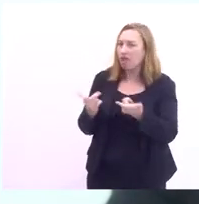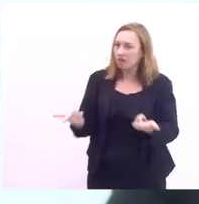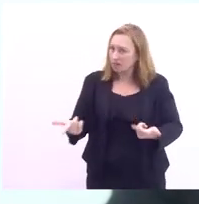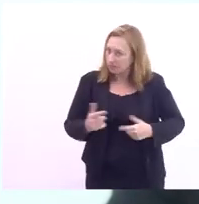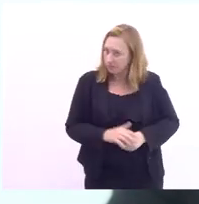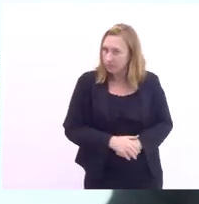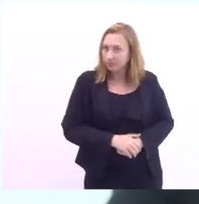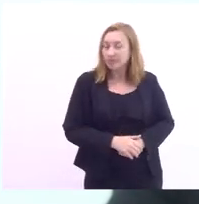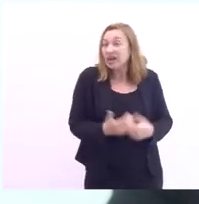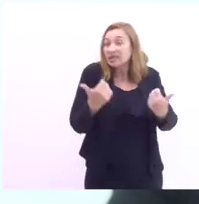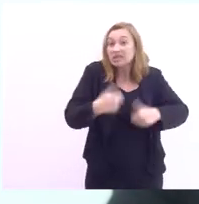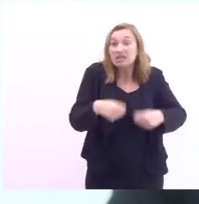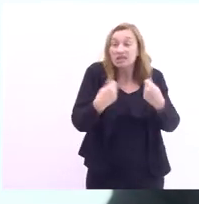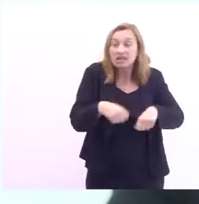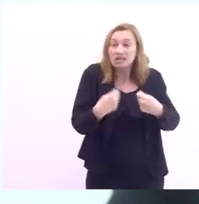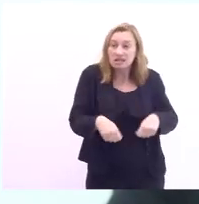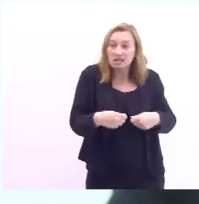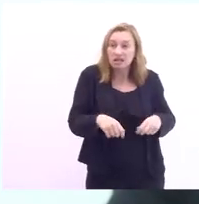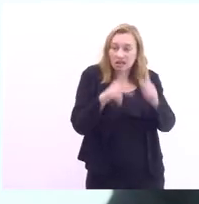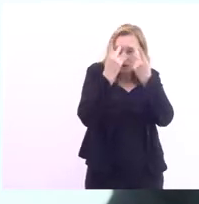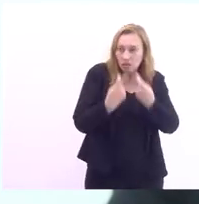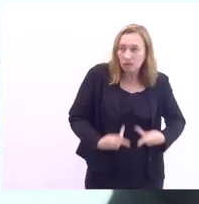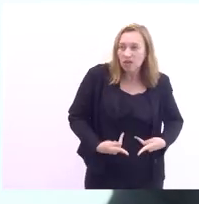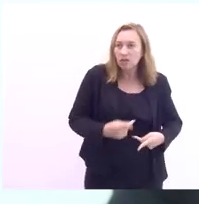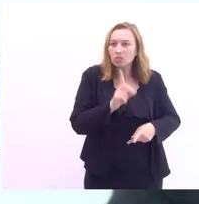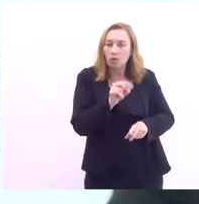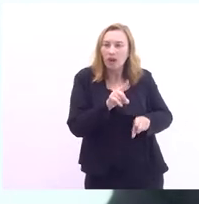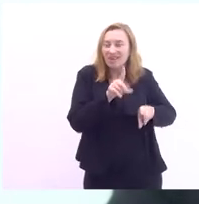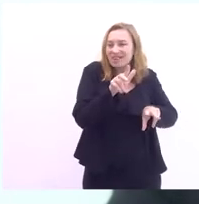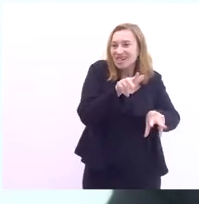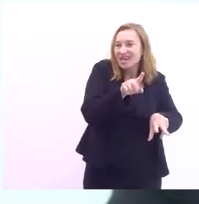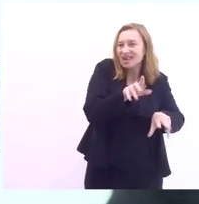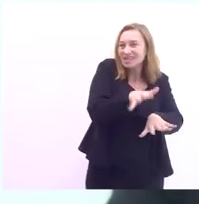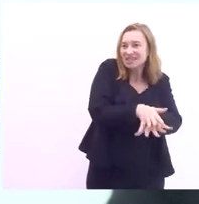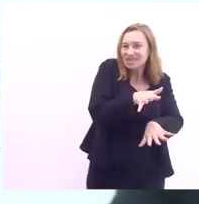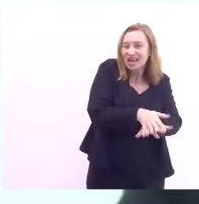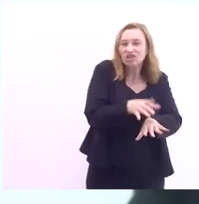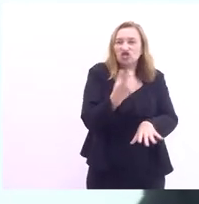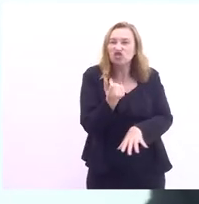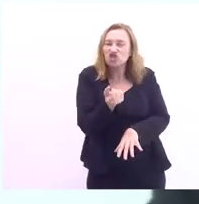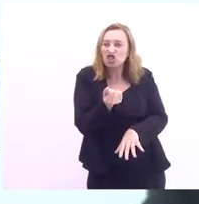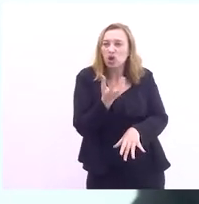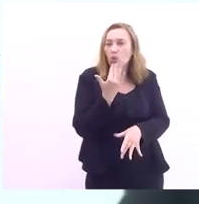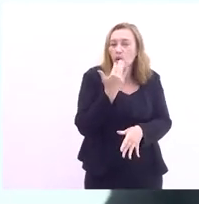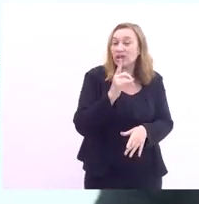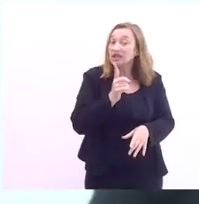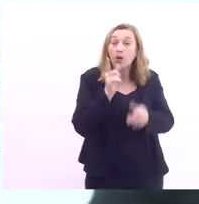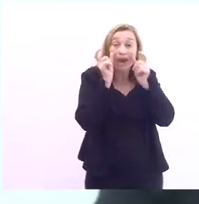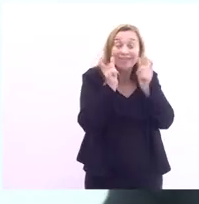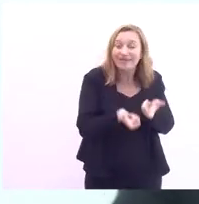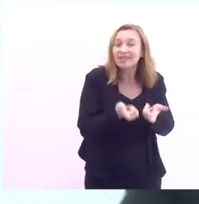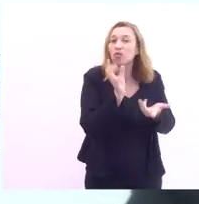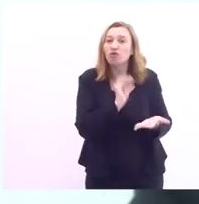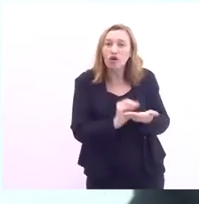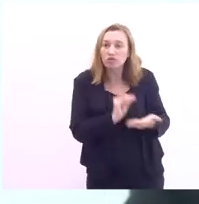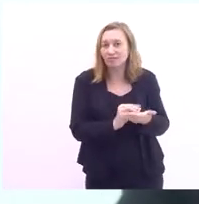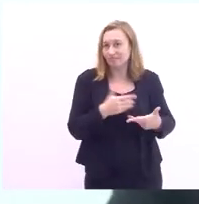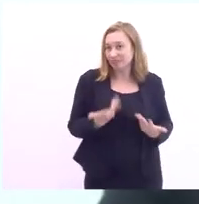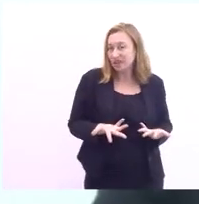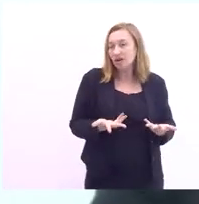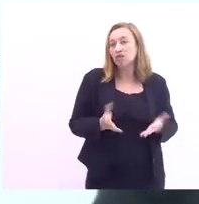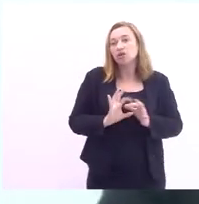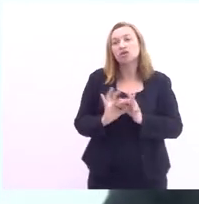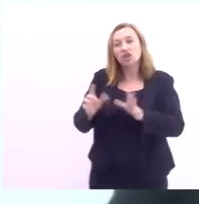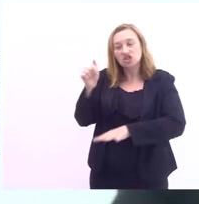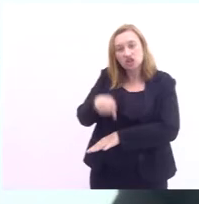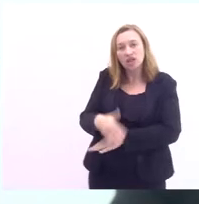A carência da humanidade não é sexo, não é dinheiro, não é comida, é atenção. Está faltando atenção. Então, eu deixo